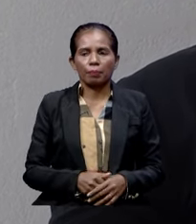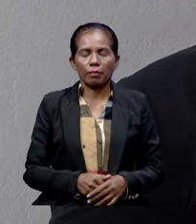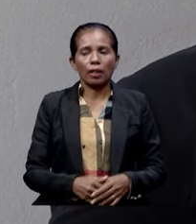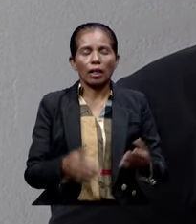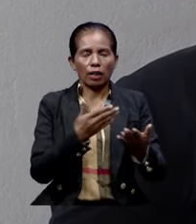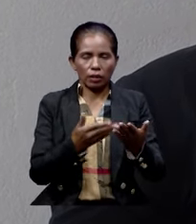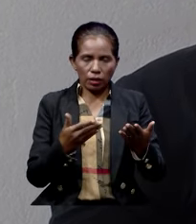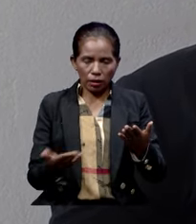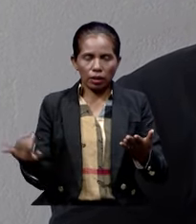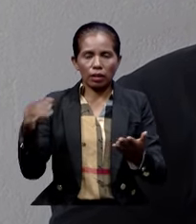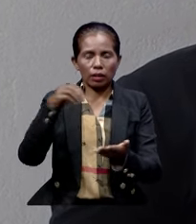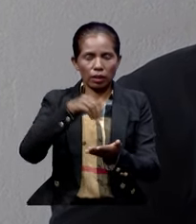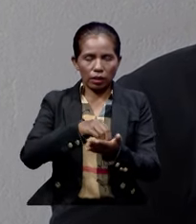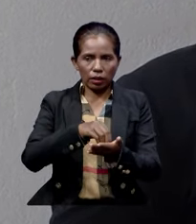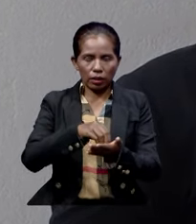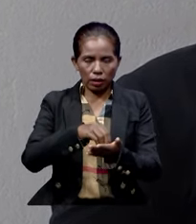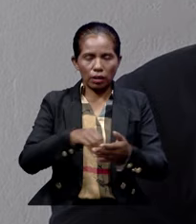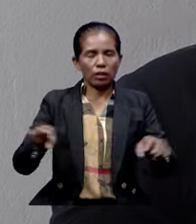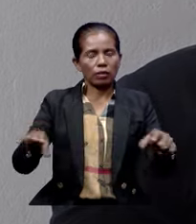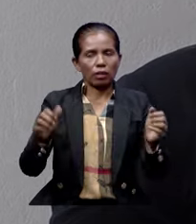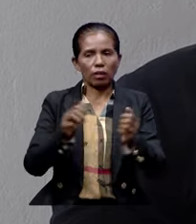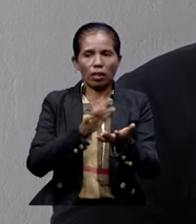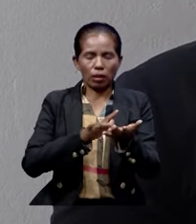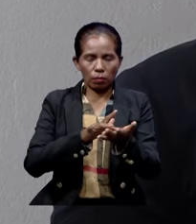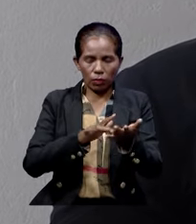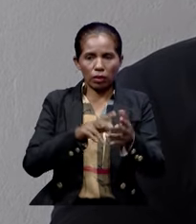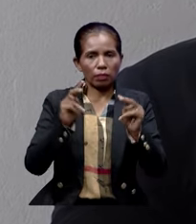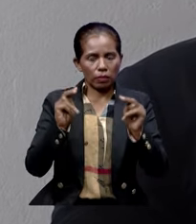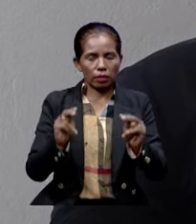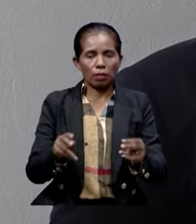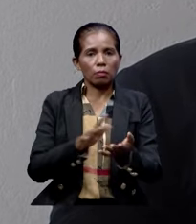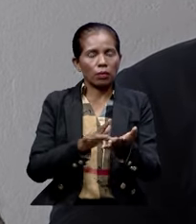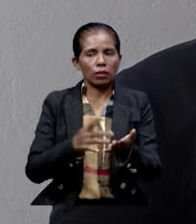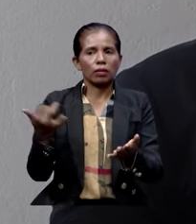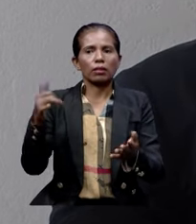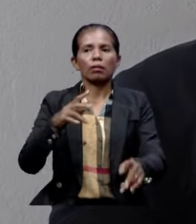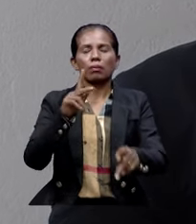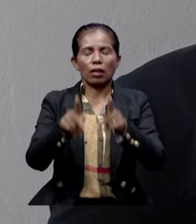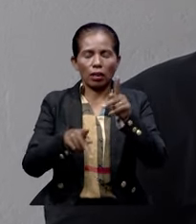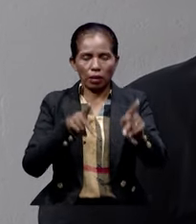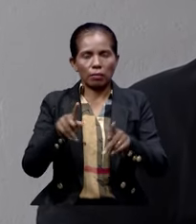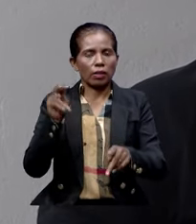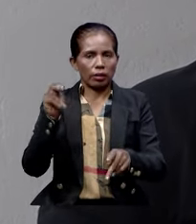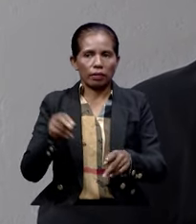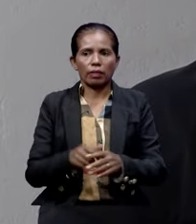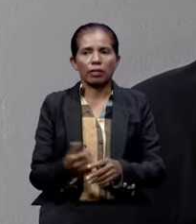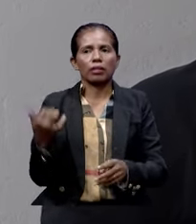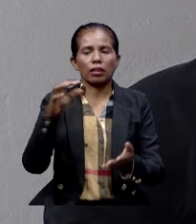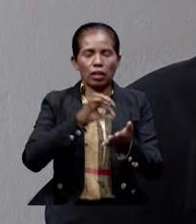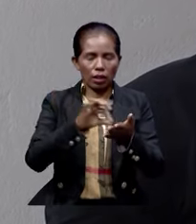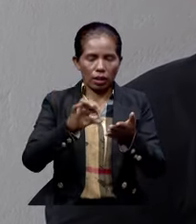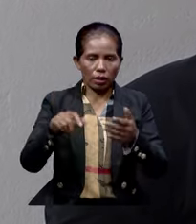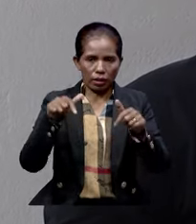Sasana bem mag tawon kontrato lara ne ay muro ke necessidade ne necessidade ba po wi di nen niya nem sir tawon kontrato